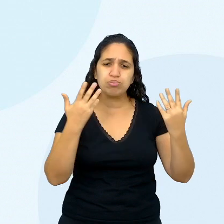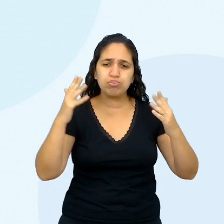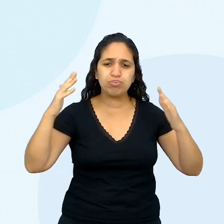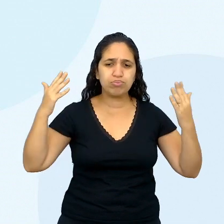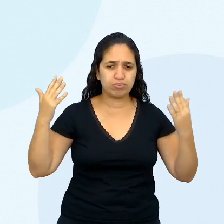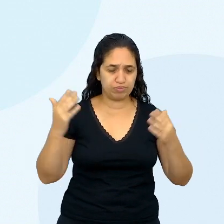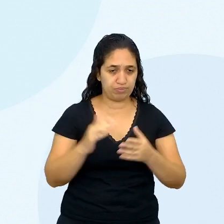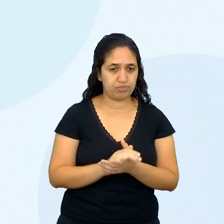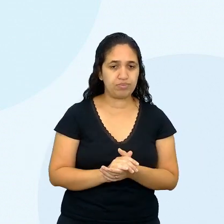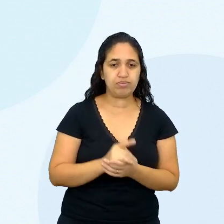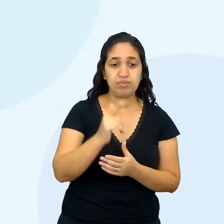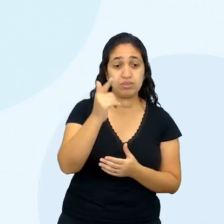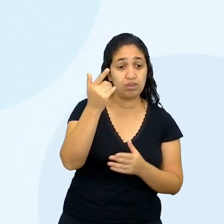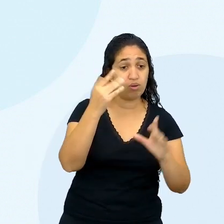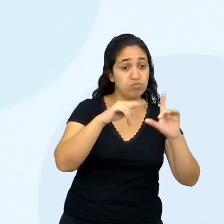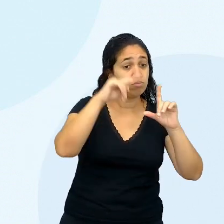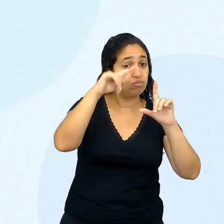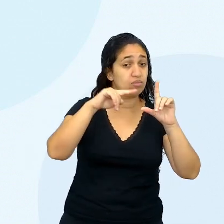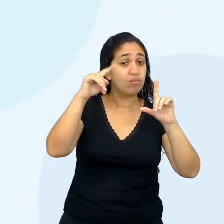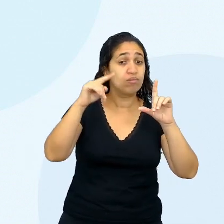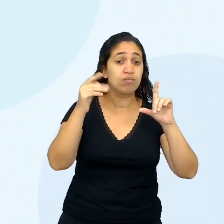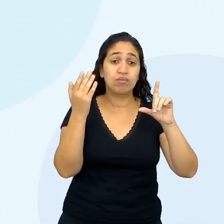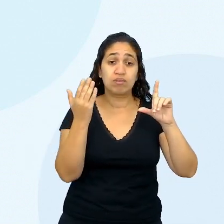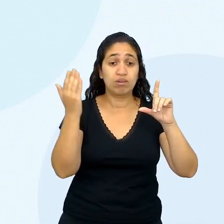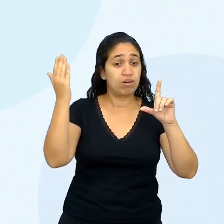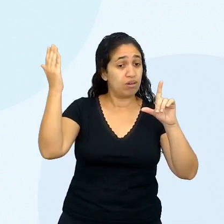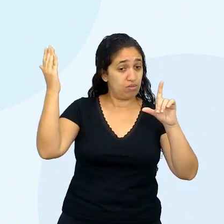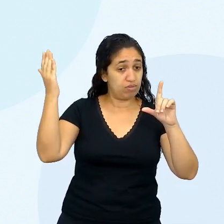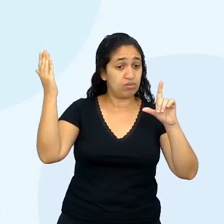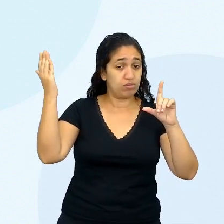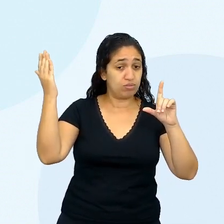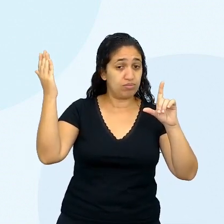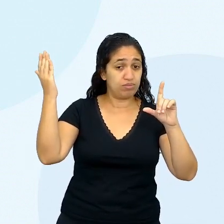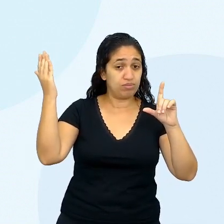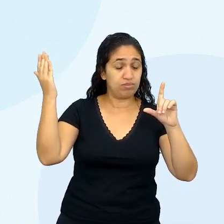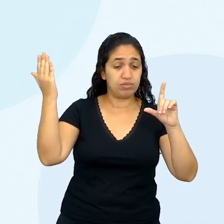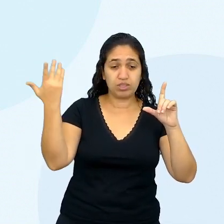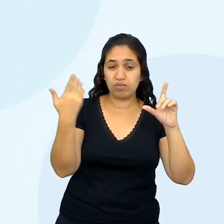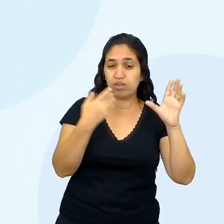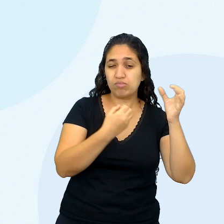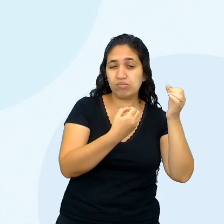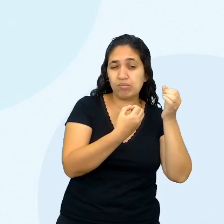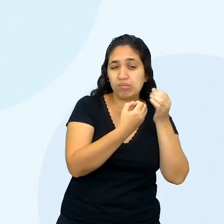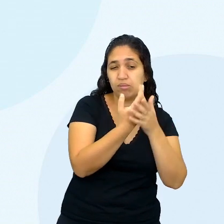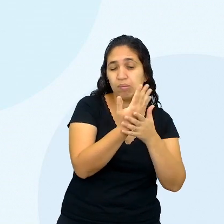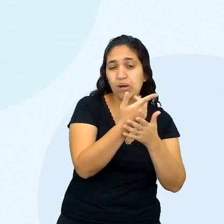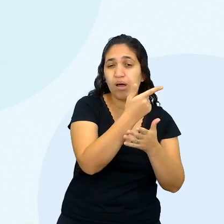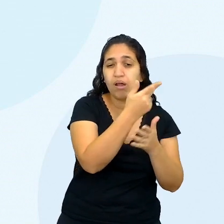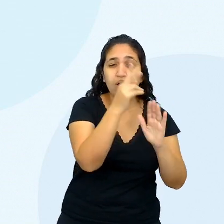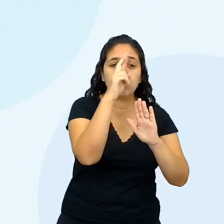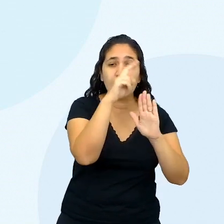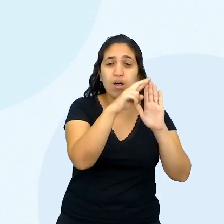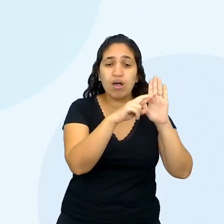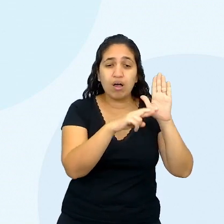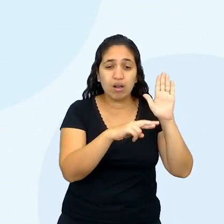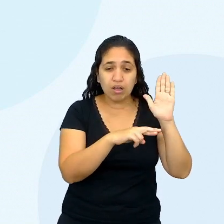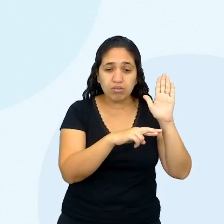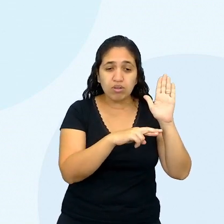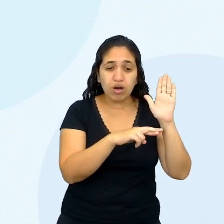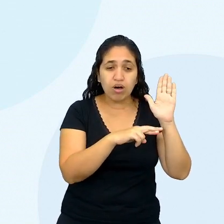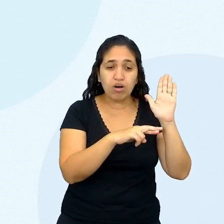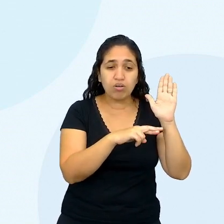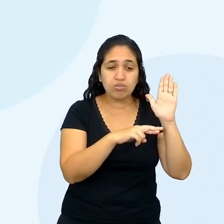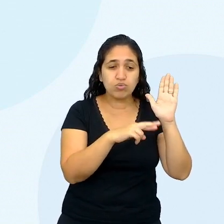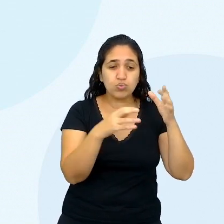gráfico, que é um gráfico que foi produzido pelo último relatório do IPCC, né, que é esse